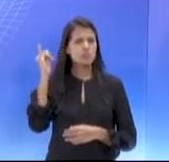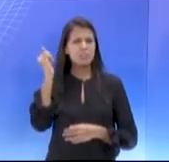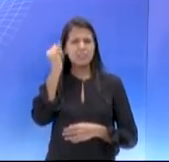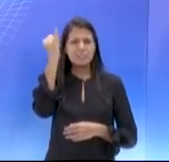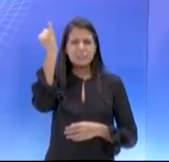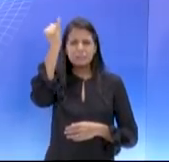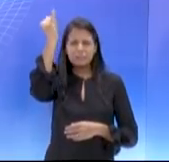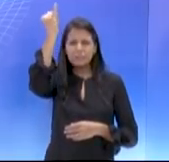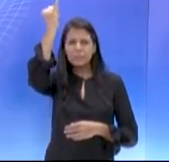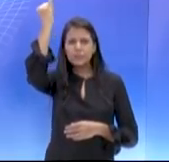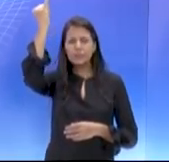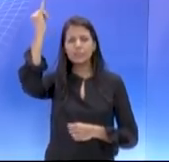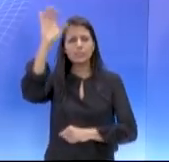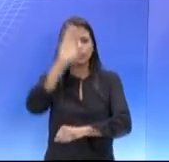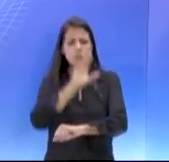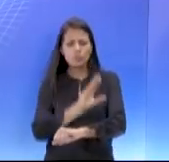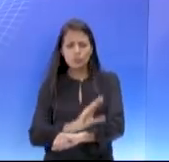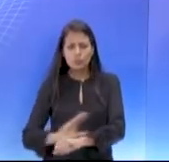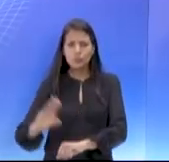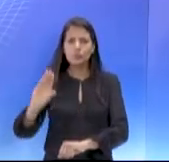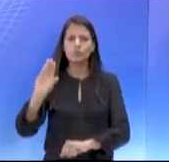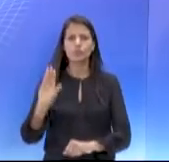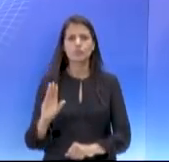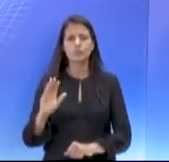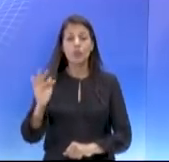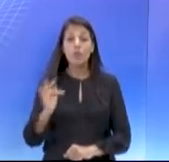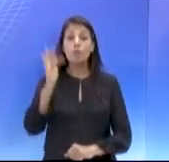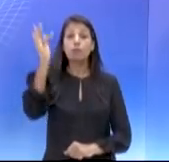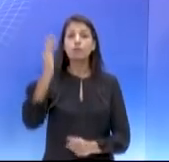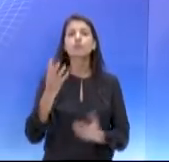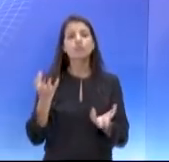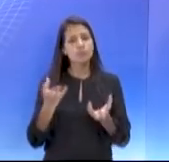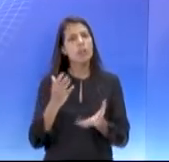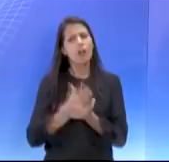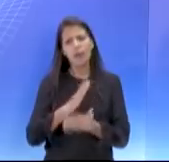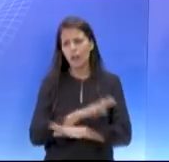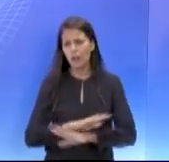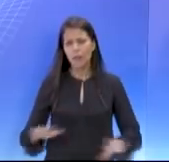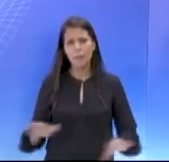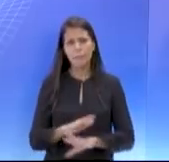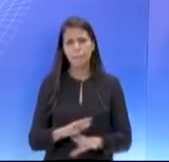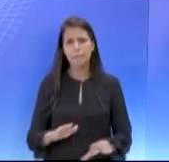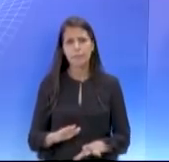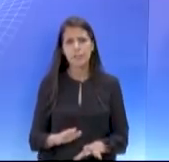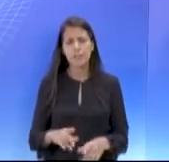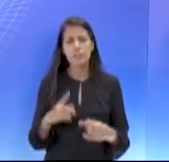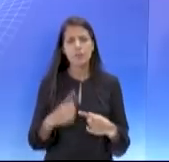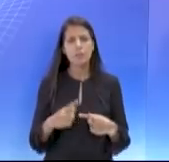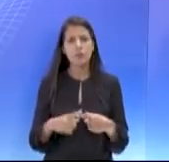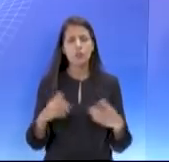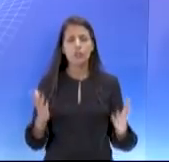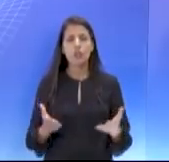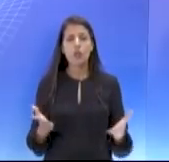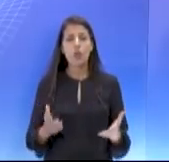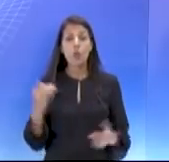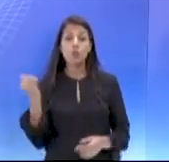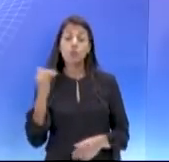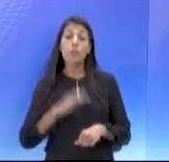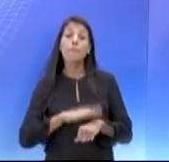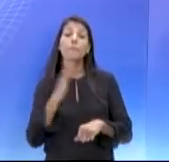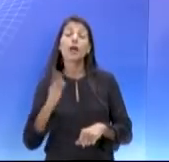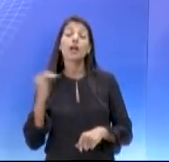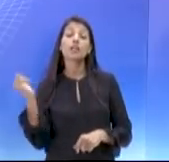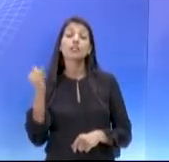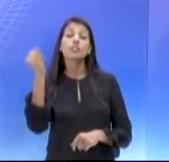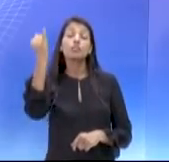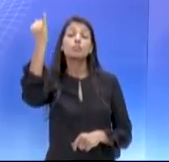para a identidade cultural, mas os futuristas estão querendo acabar com a memória. Porque o que vale agora é o tecnológico, é o moderno, é o que